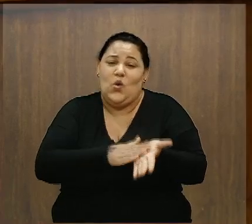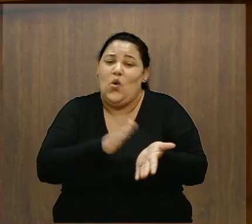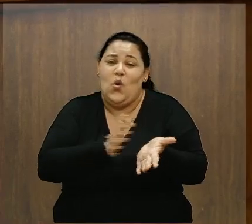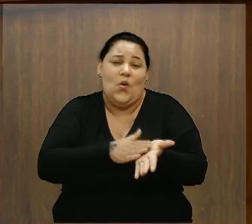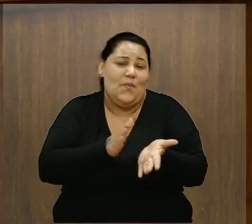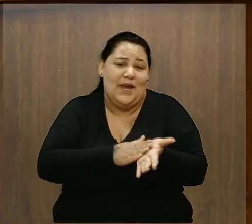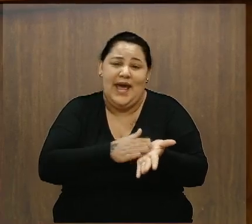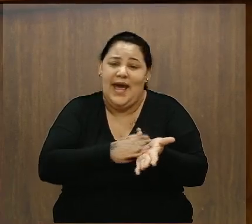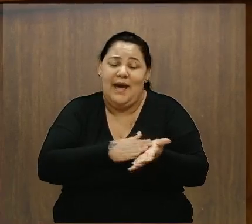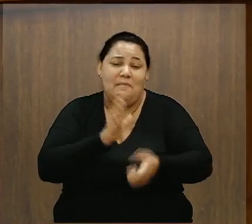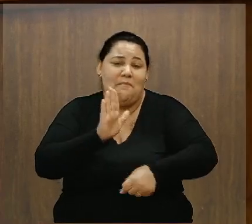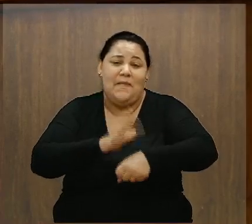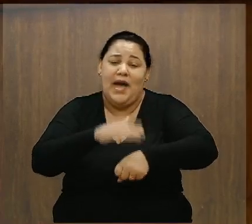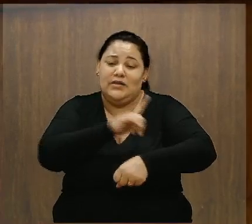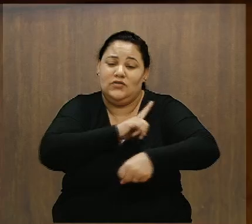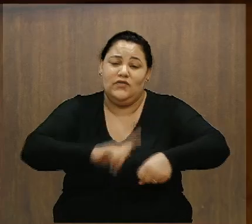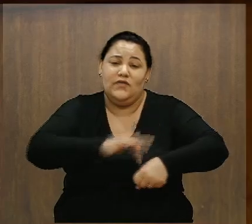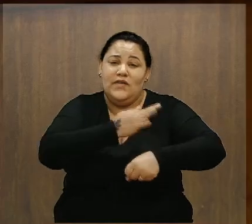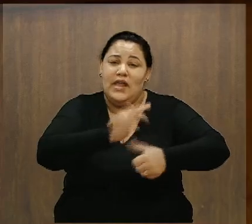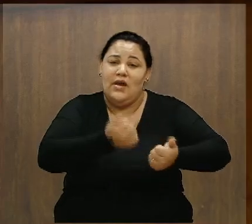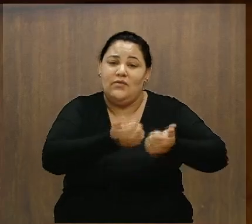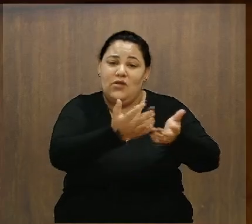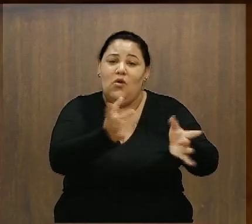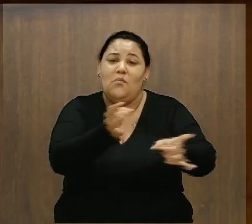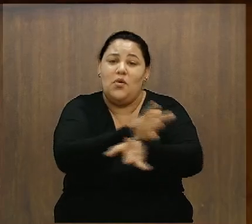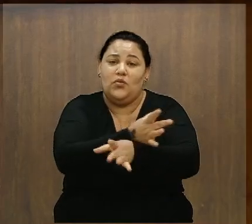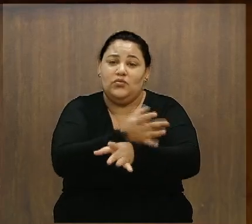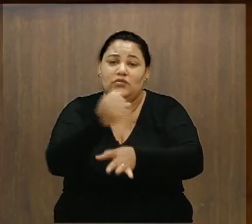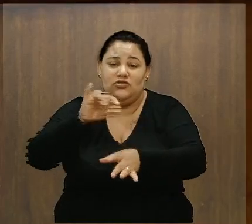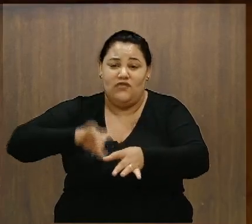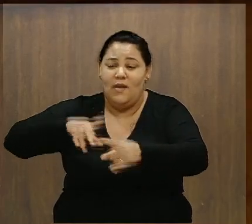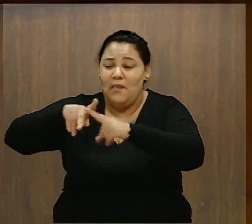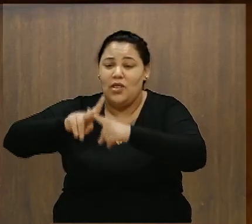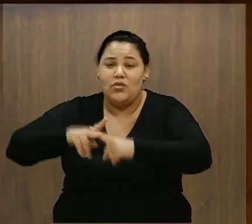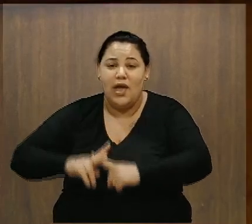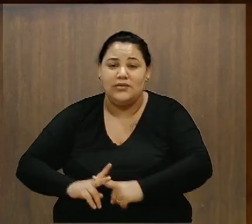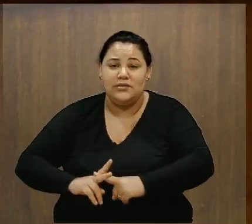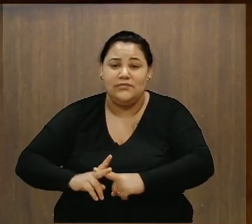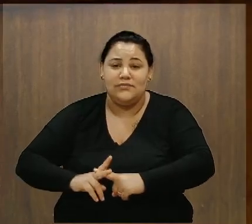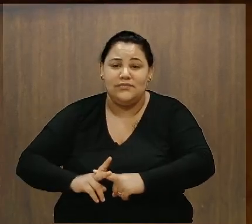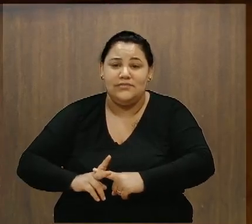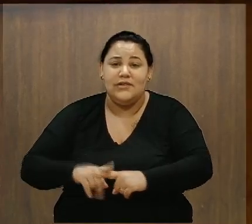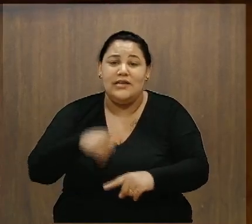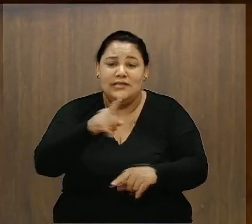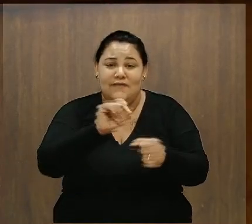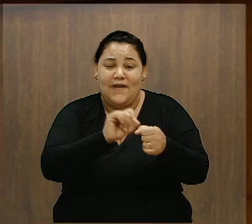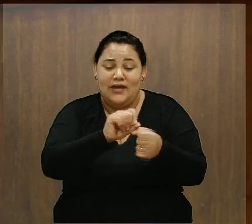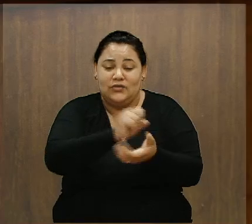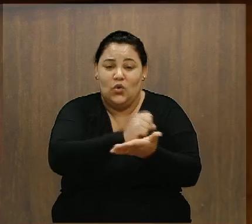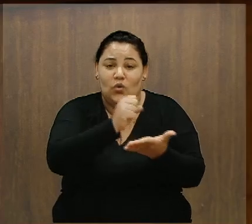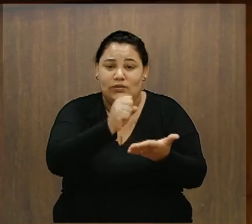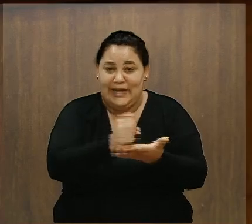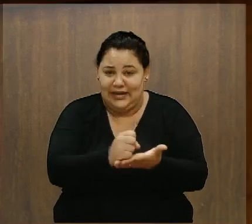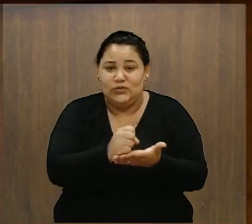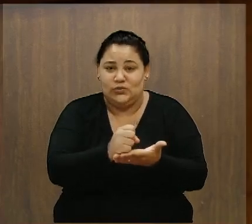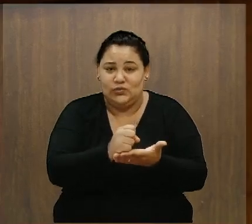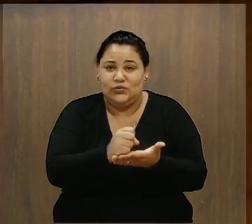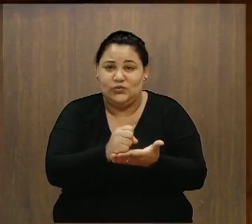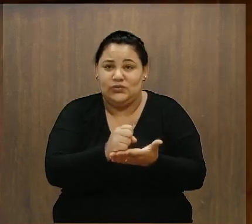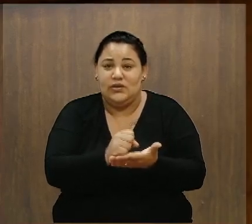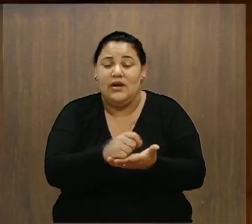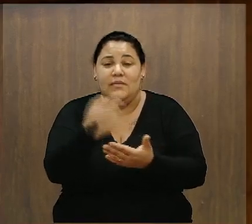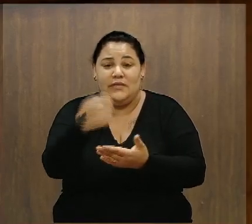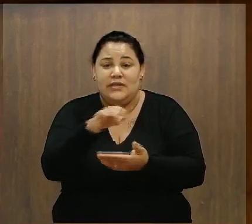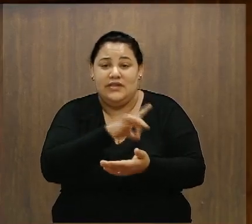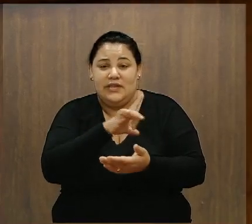via. O governo federal entregou ela pronta para que houvesse manutenção. E quando tu faz um contrato ou uma concessão para que haja